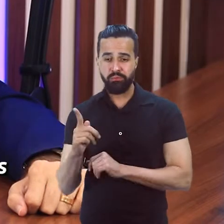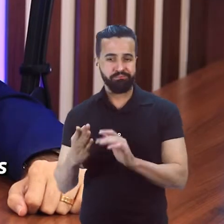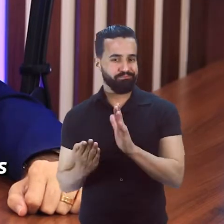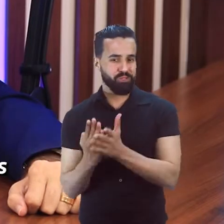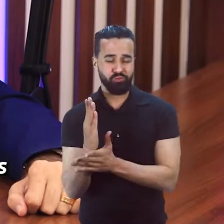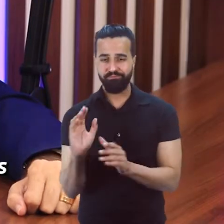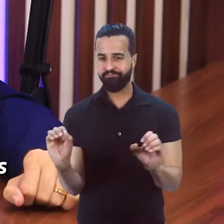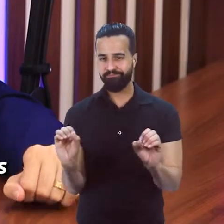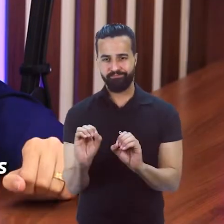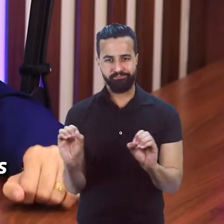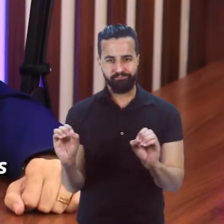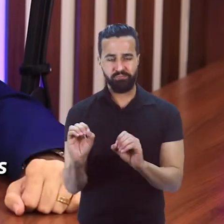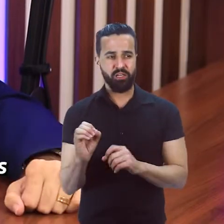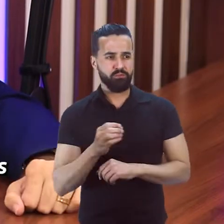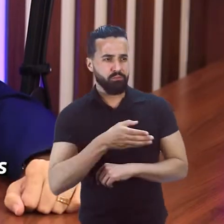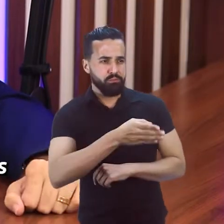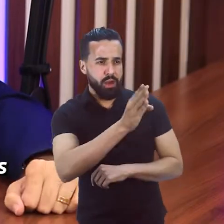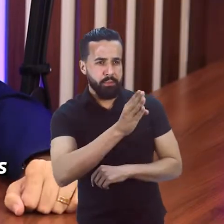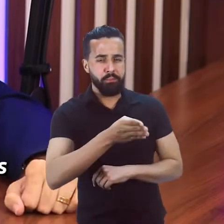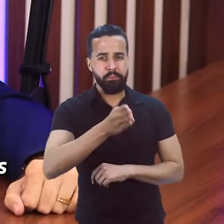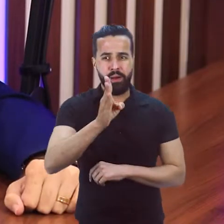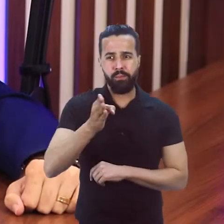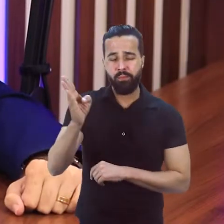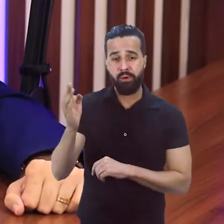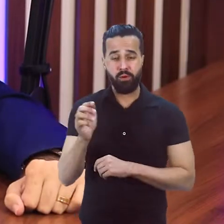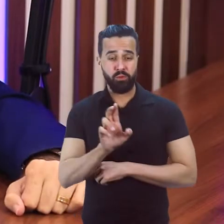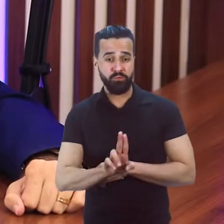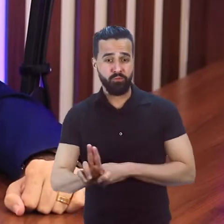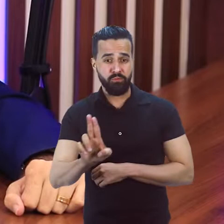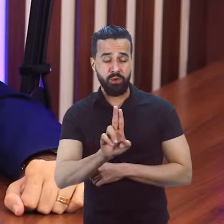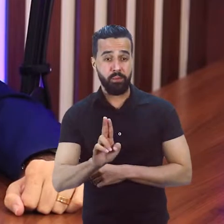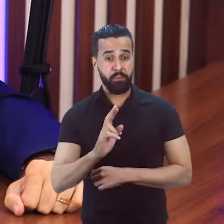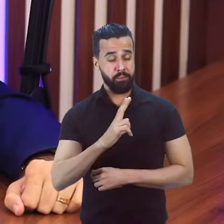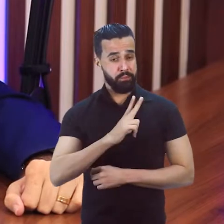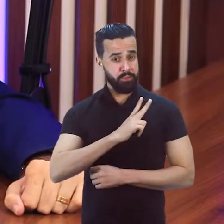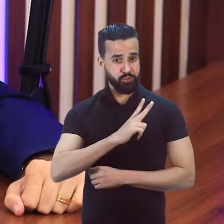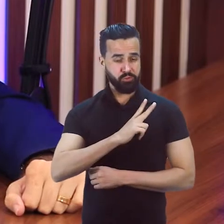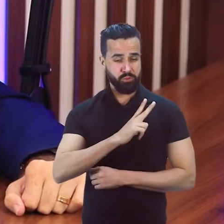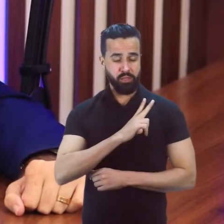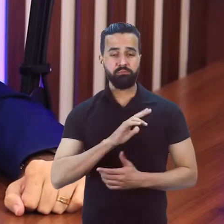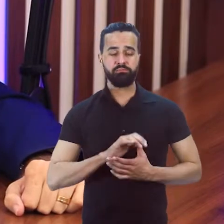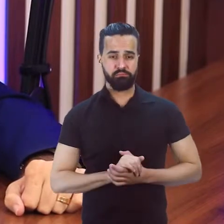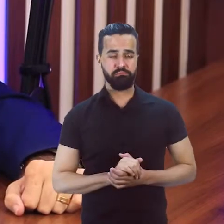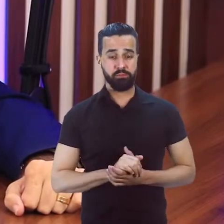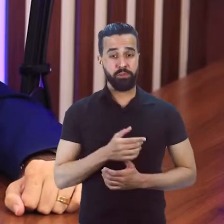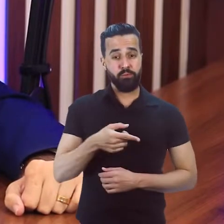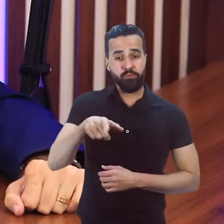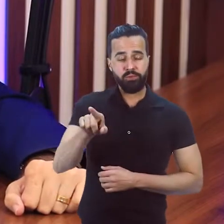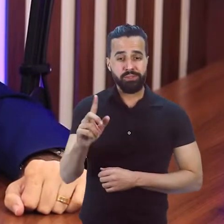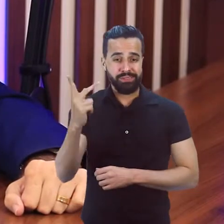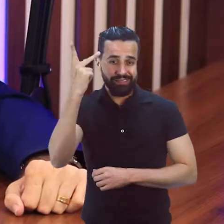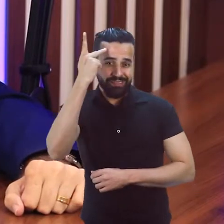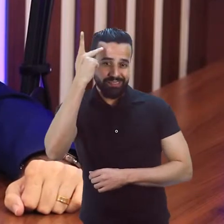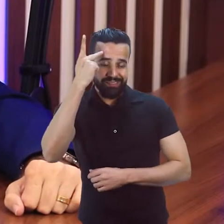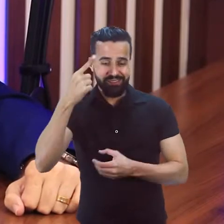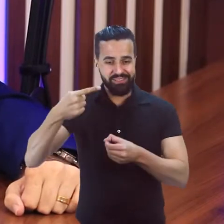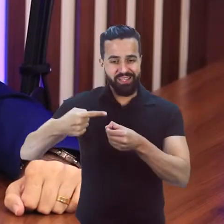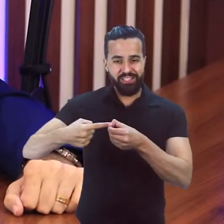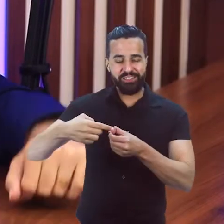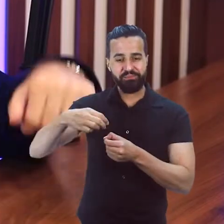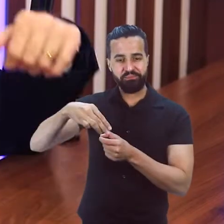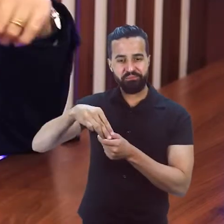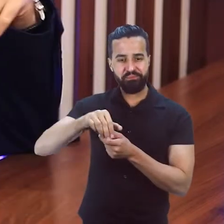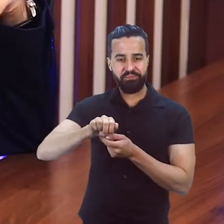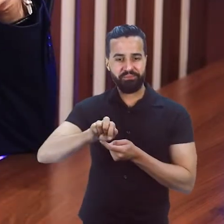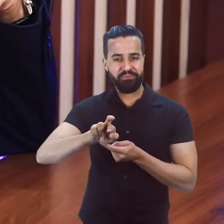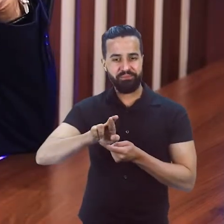prestado em algumas universidades particulares também. E eu fui para Marília, para a Unimar, para estudar lá,